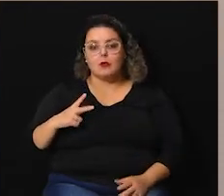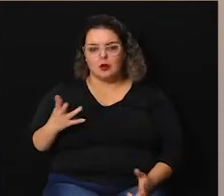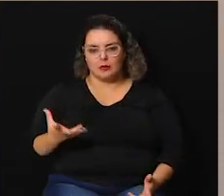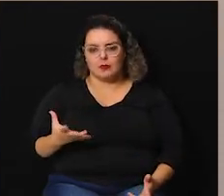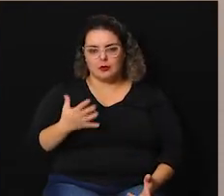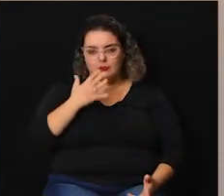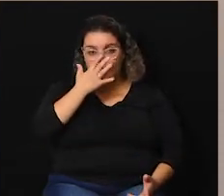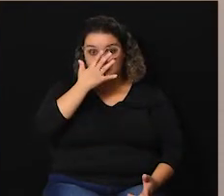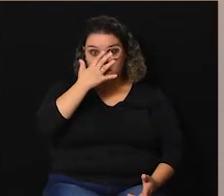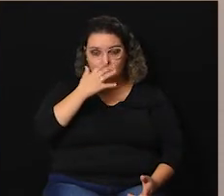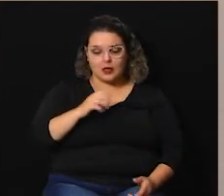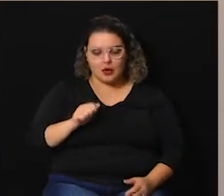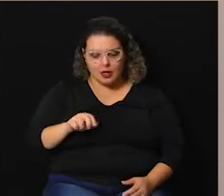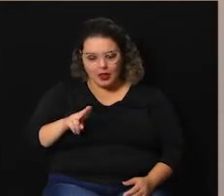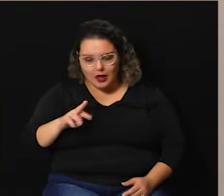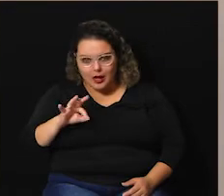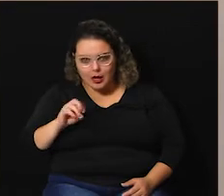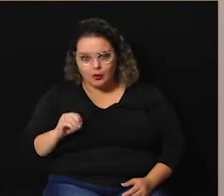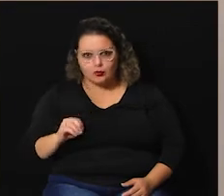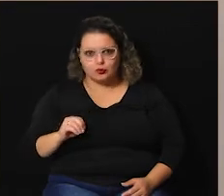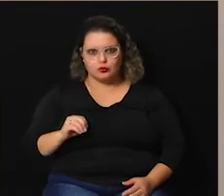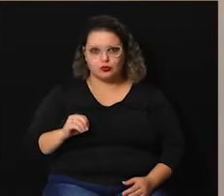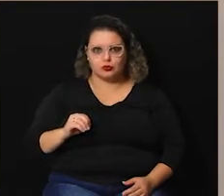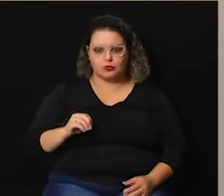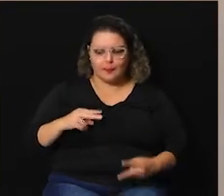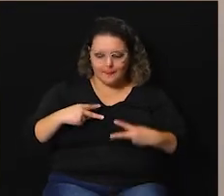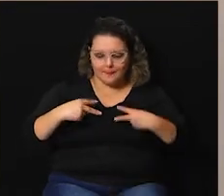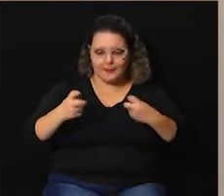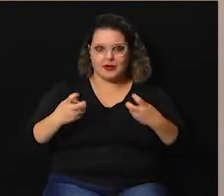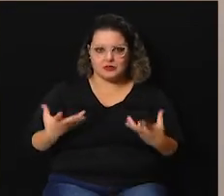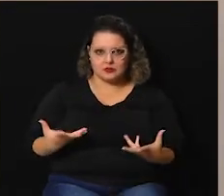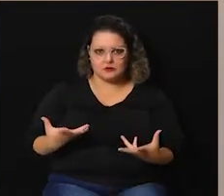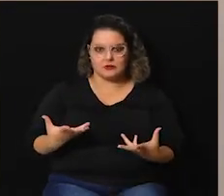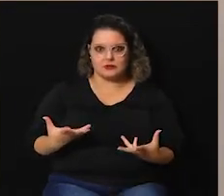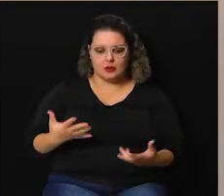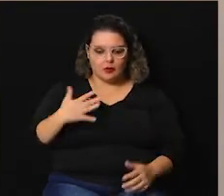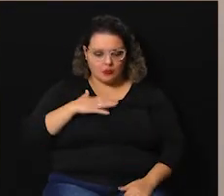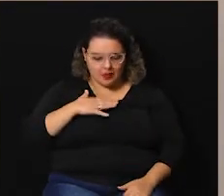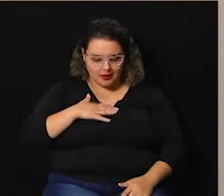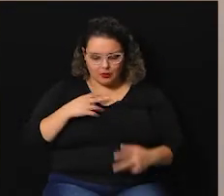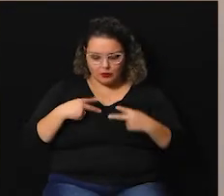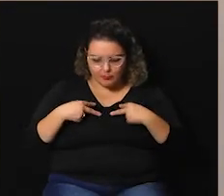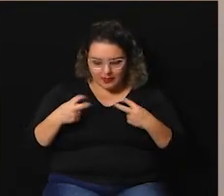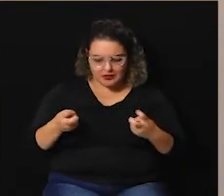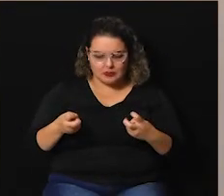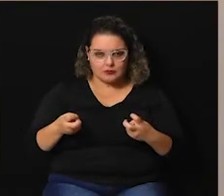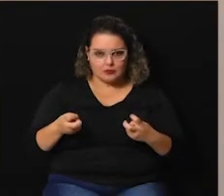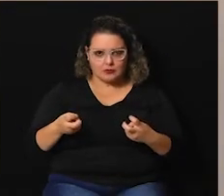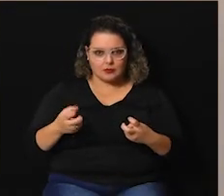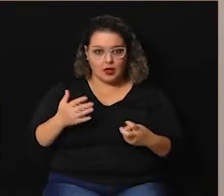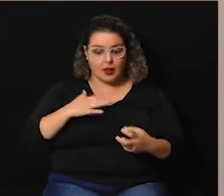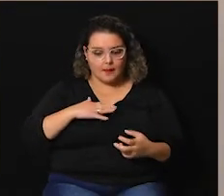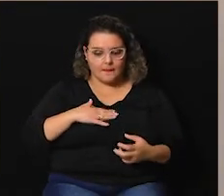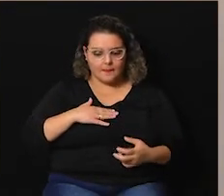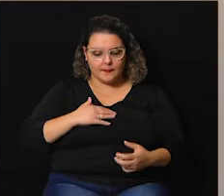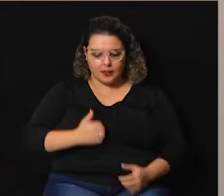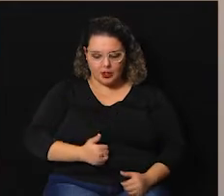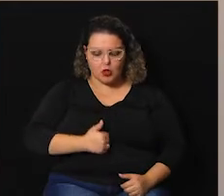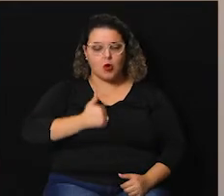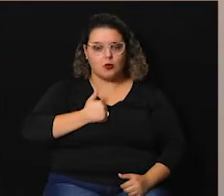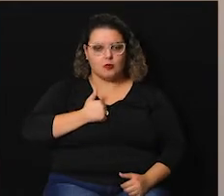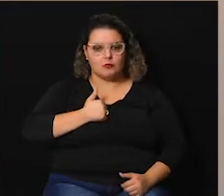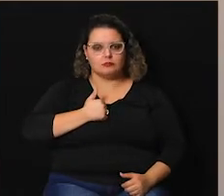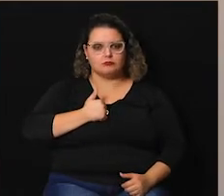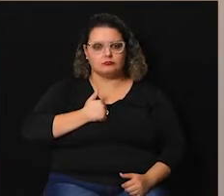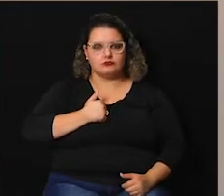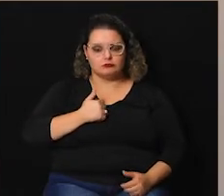gente fala bem isso, é a autopercepção dos valores que constitui a base para a minha autoconfiança e a